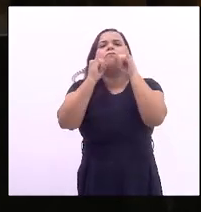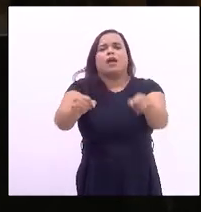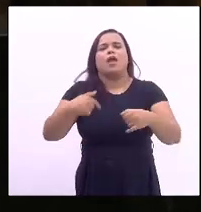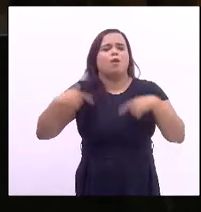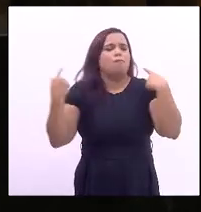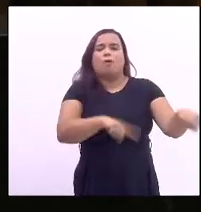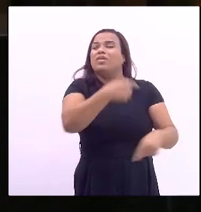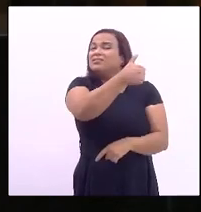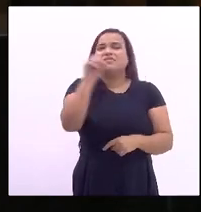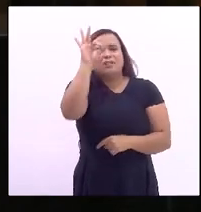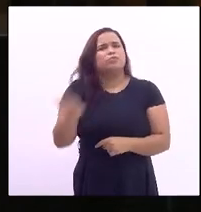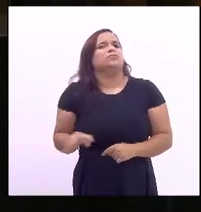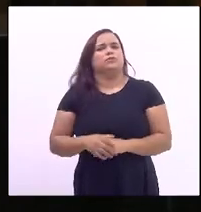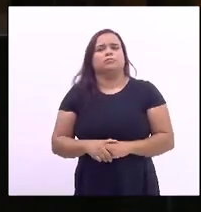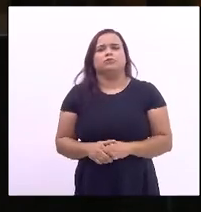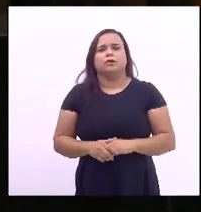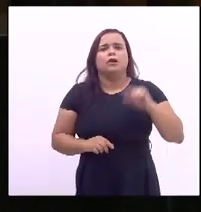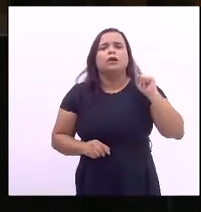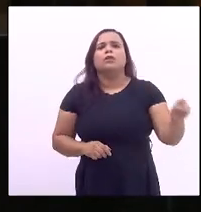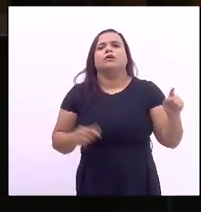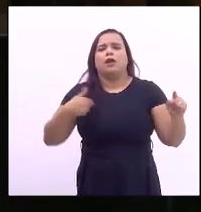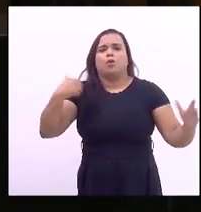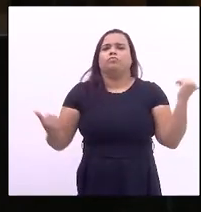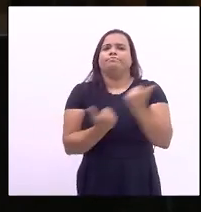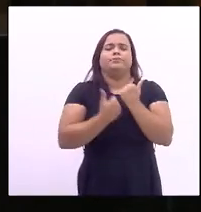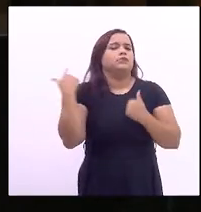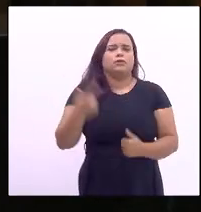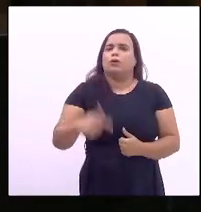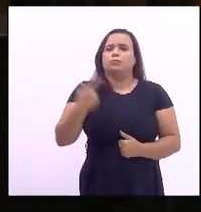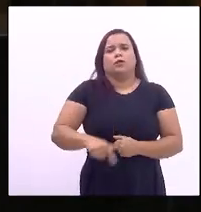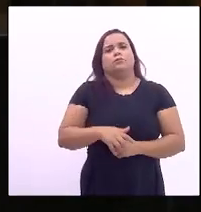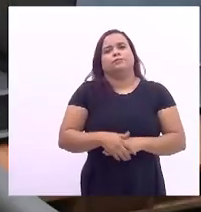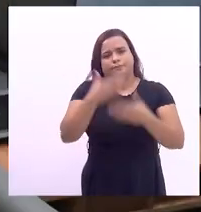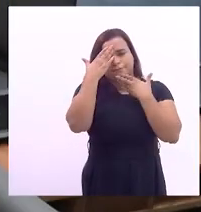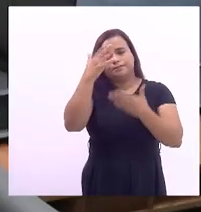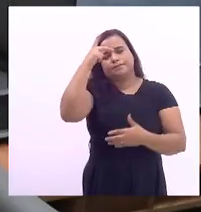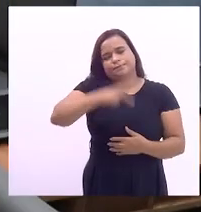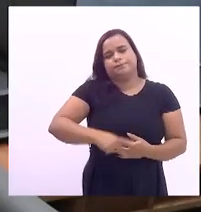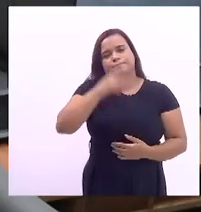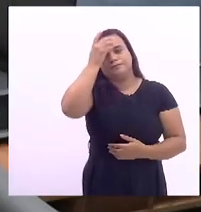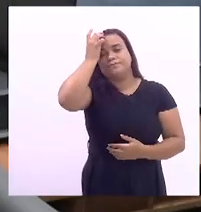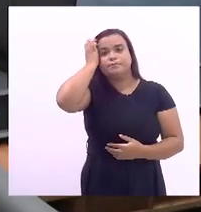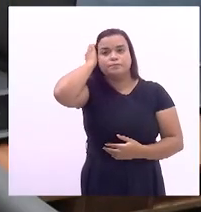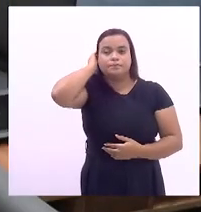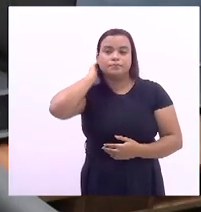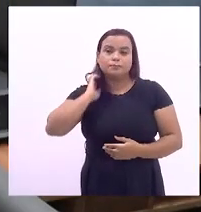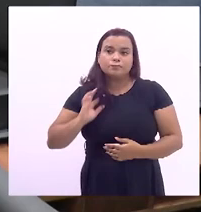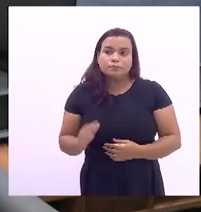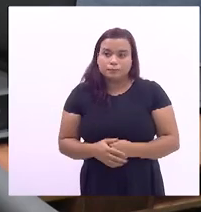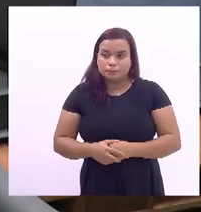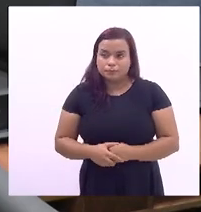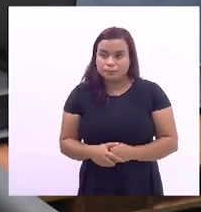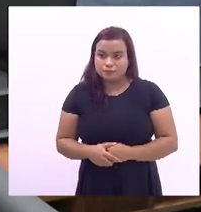porcento ao contrário e que isso não contou com meu apoio Não mesmo Obrigado presidente